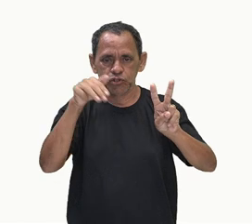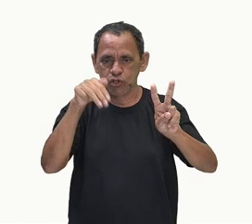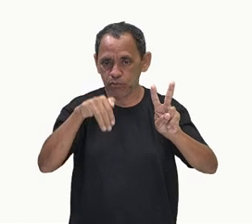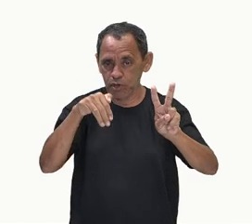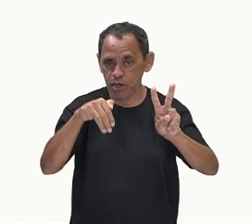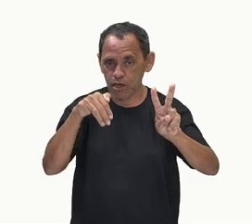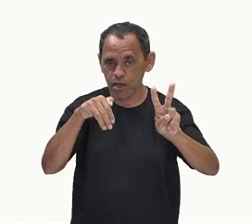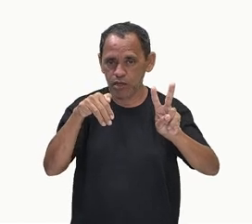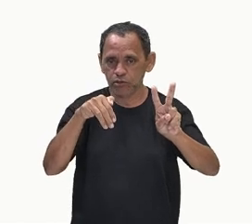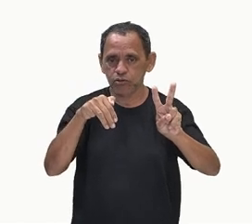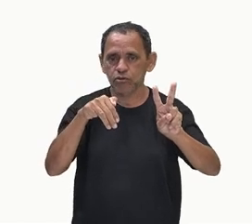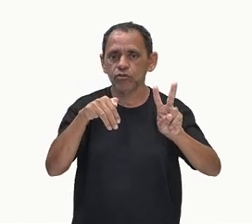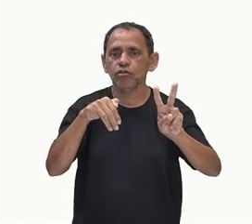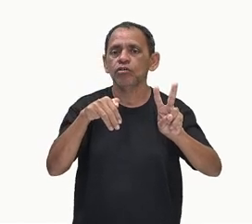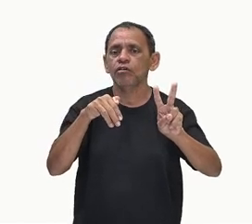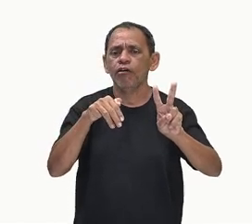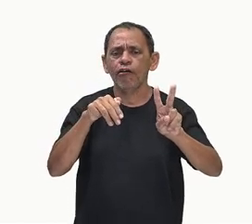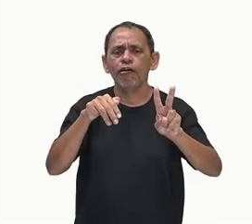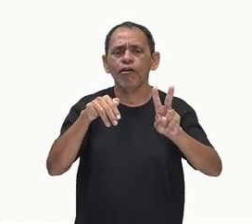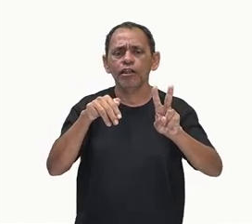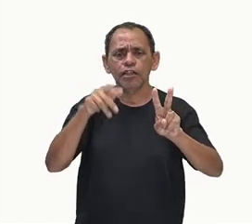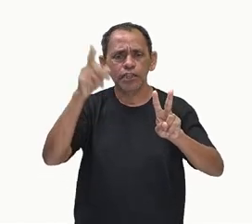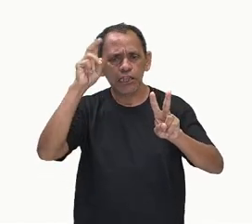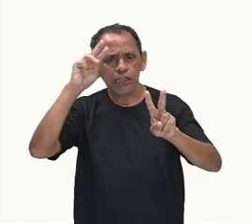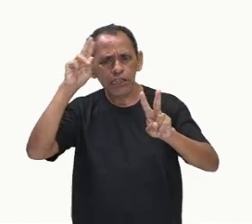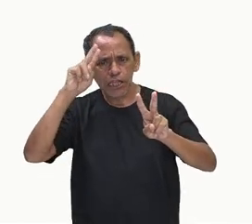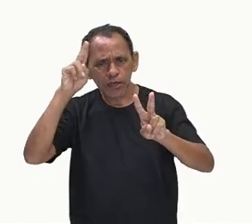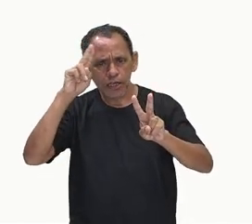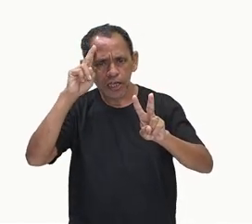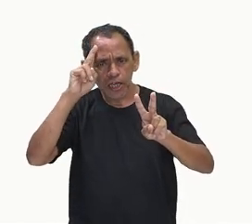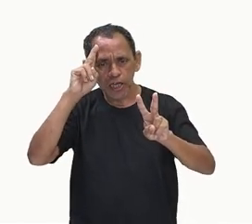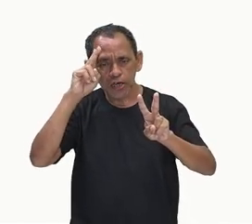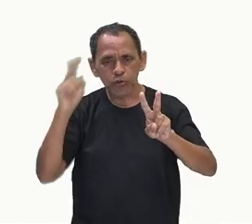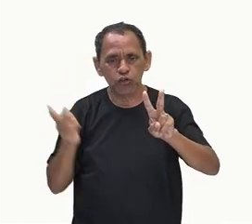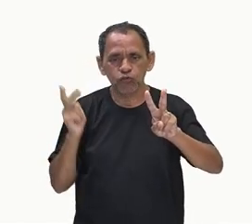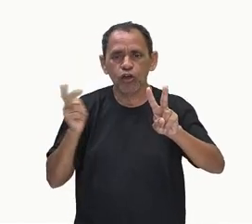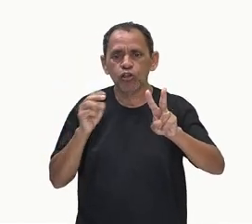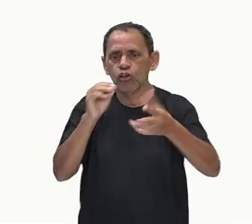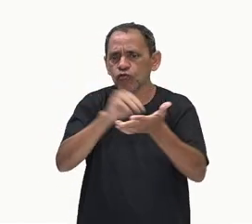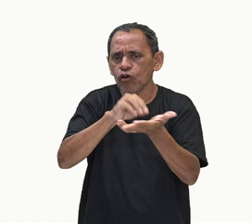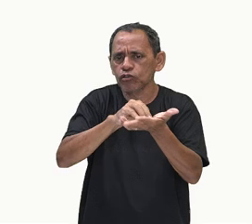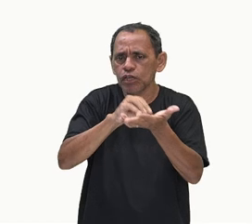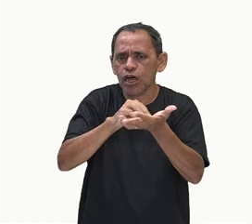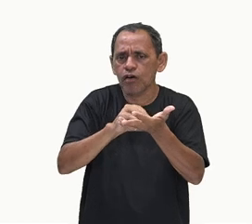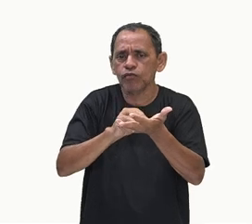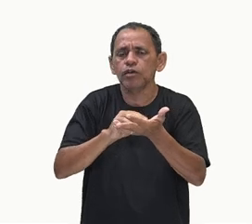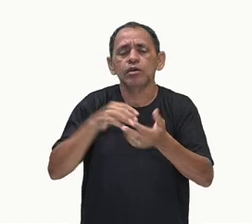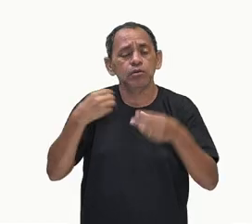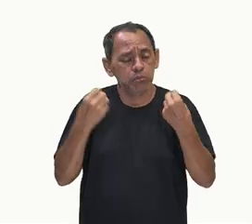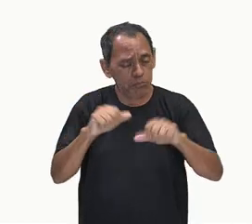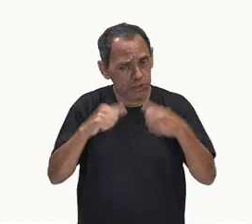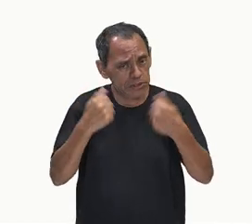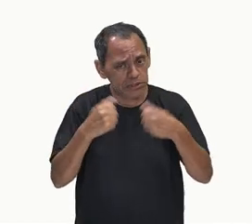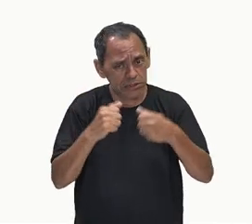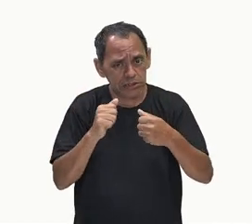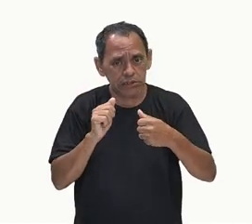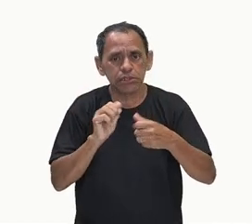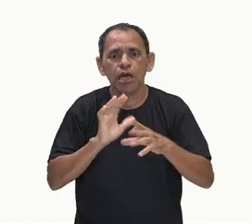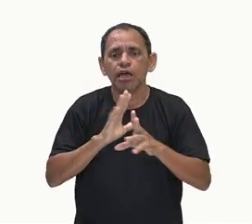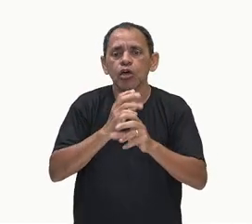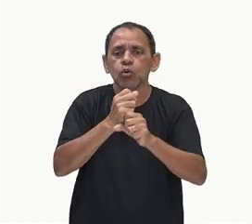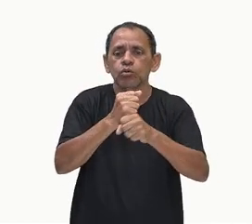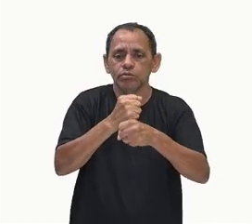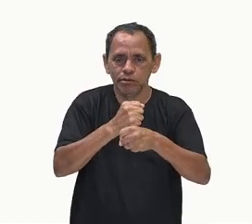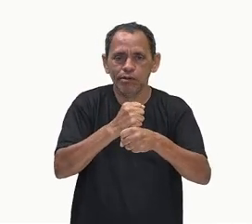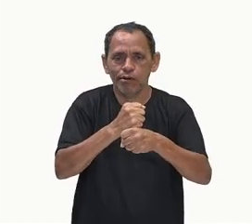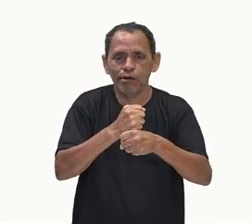que estava faltando por quê Porque a gente precisa calcular o perímetro do terreno e a gente tem o